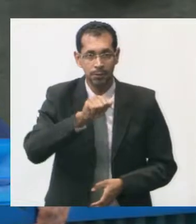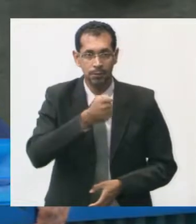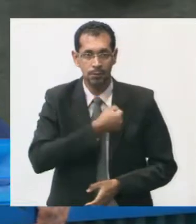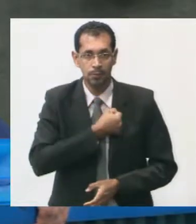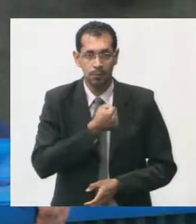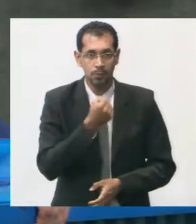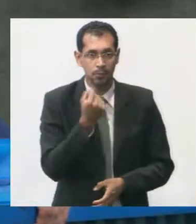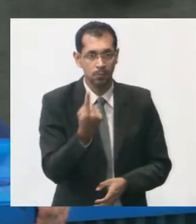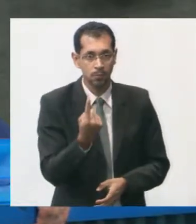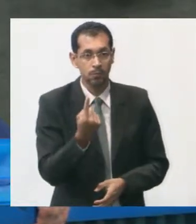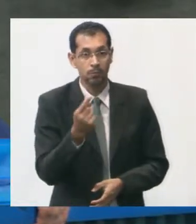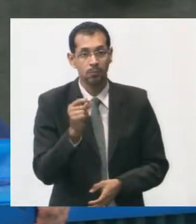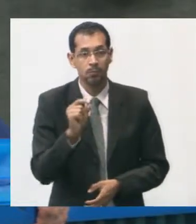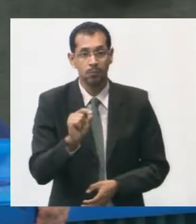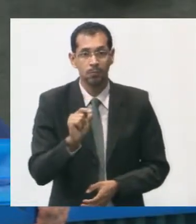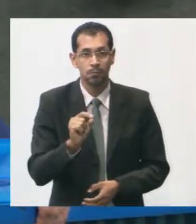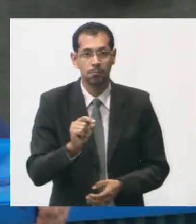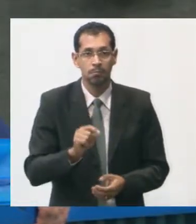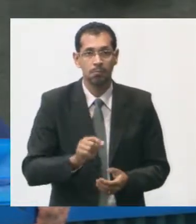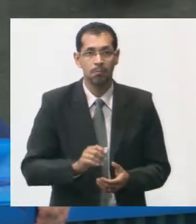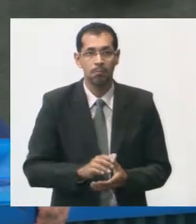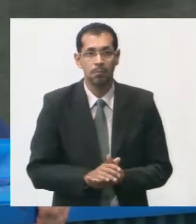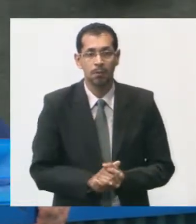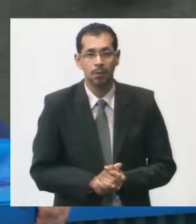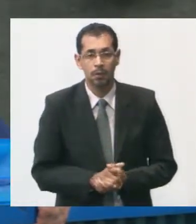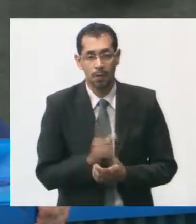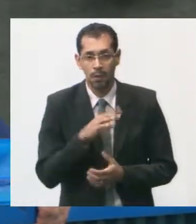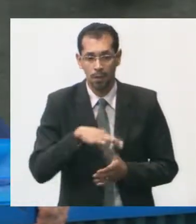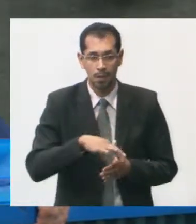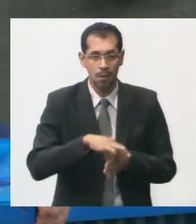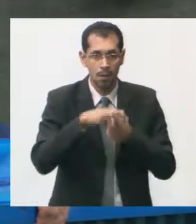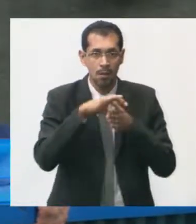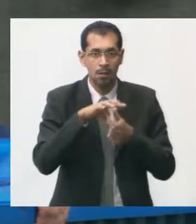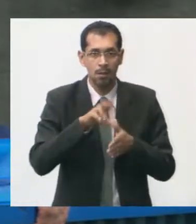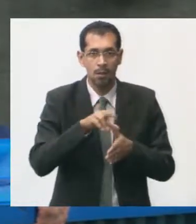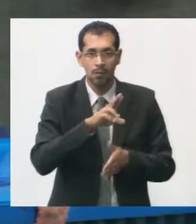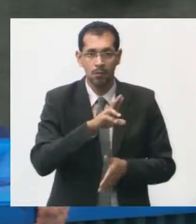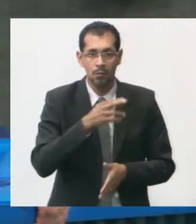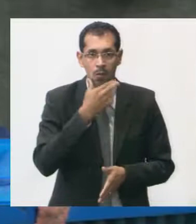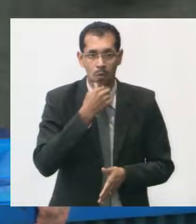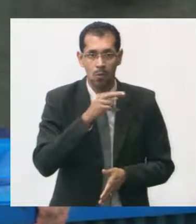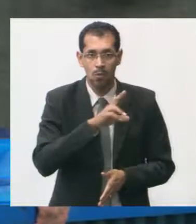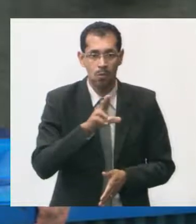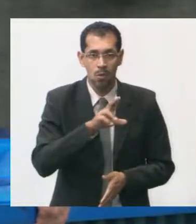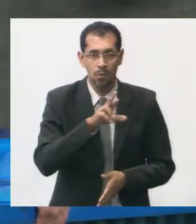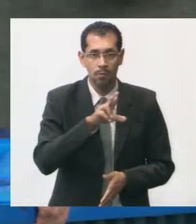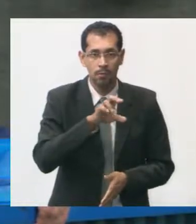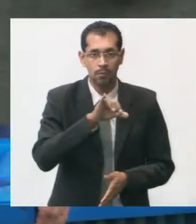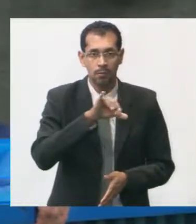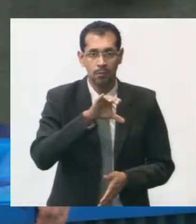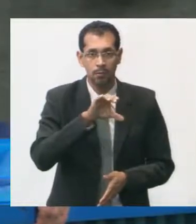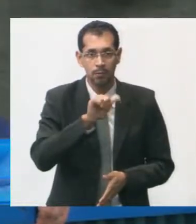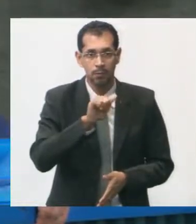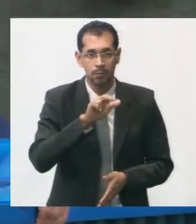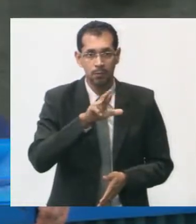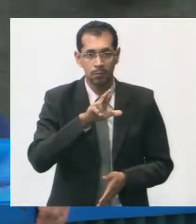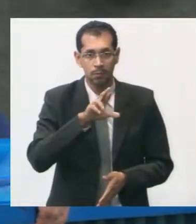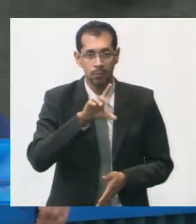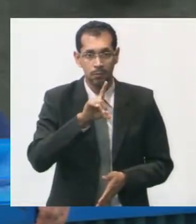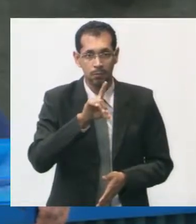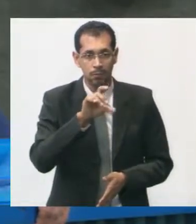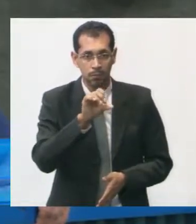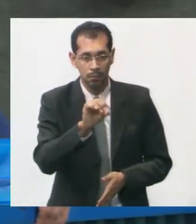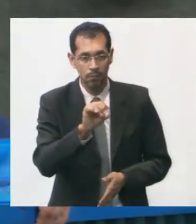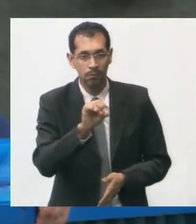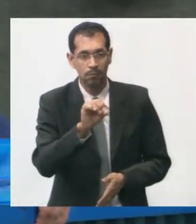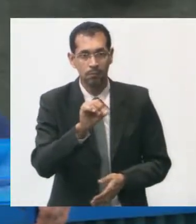e aí demonstra que a gente não tem vaidade nenhuma. Ricardo hoje é